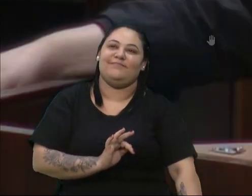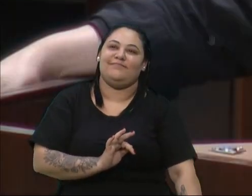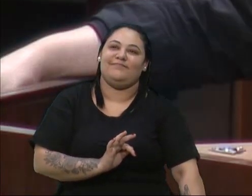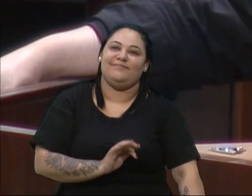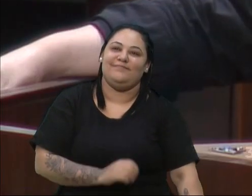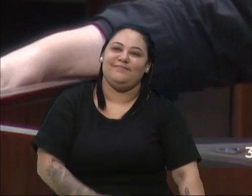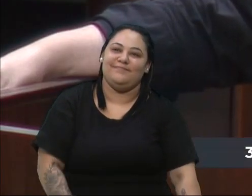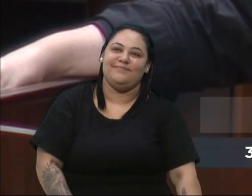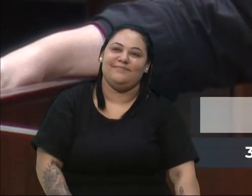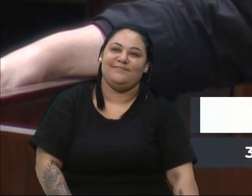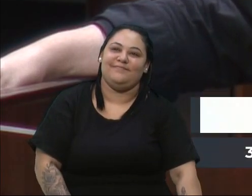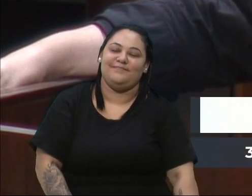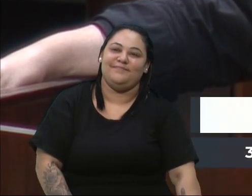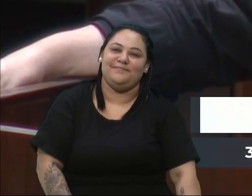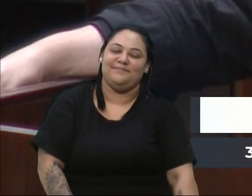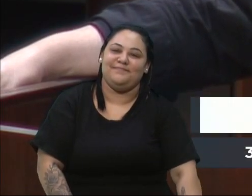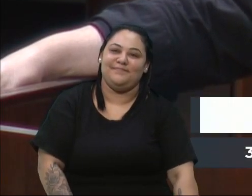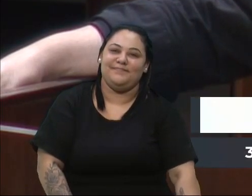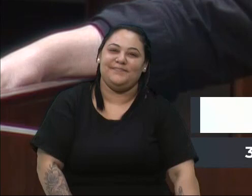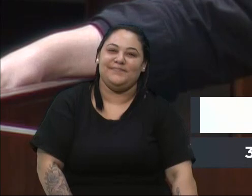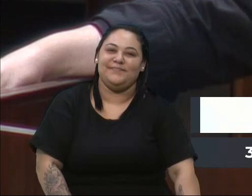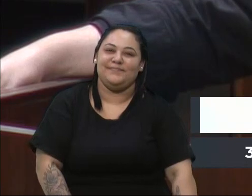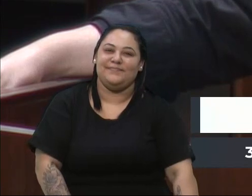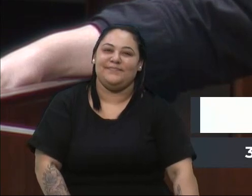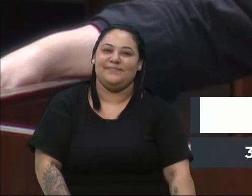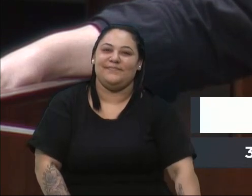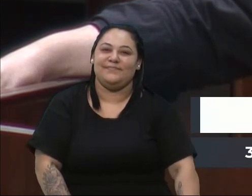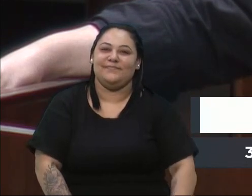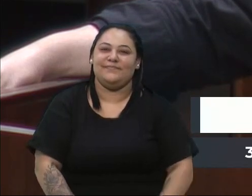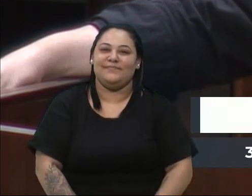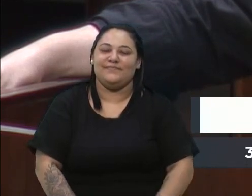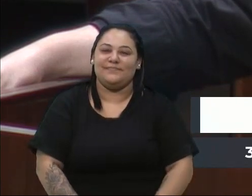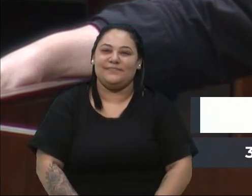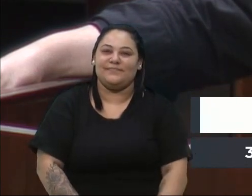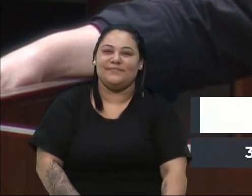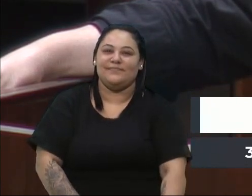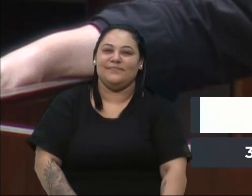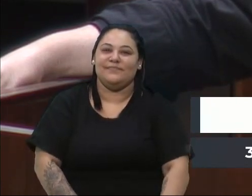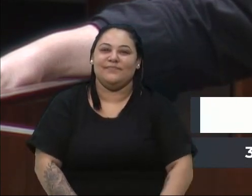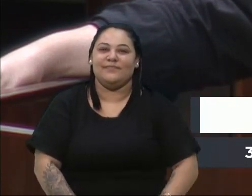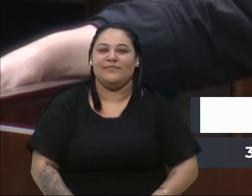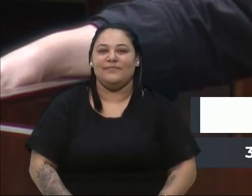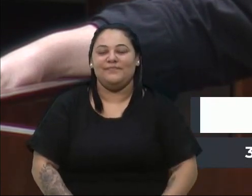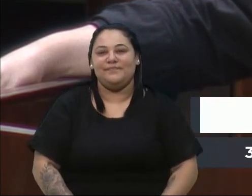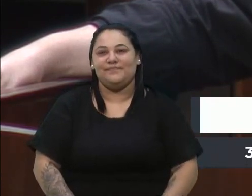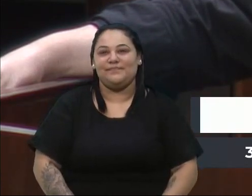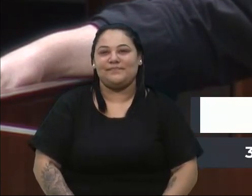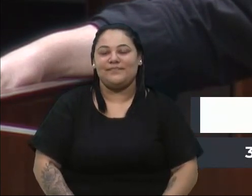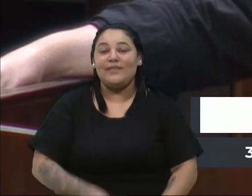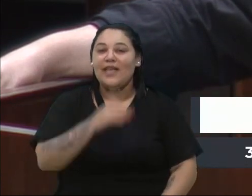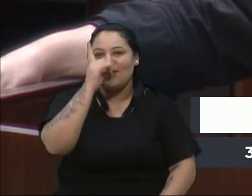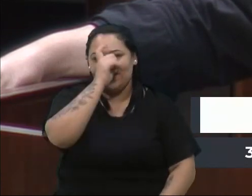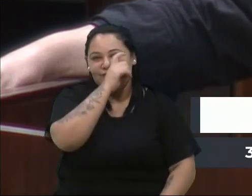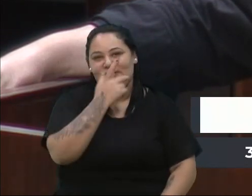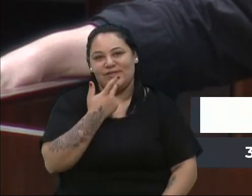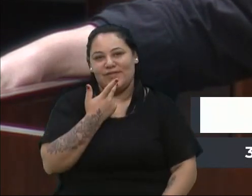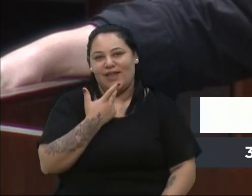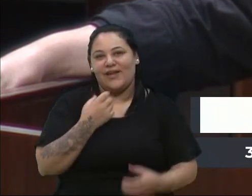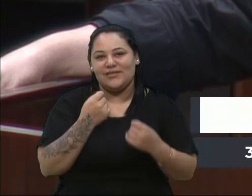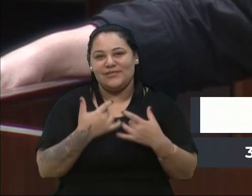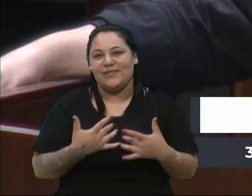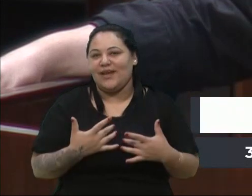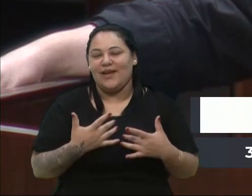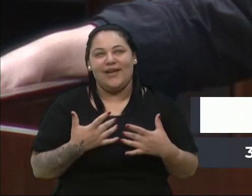do início da jornada até o final. Então, é difícil falar nesse momento, é difícil descrever tudo que